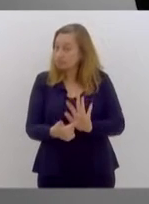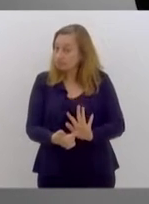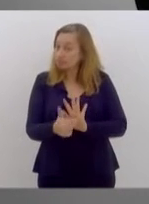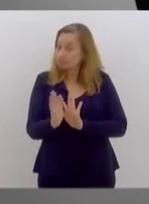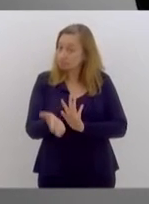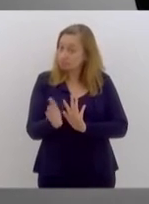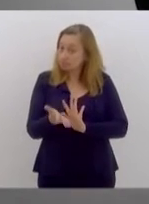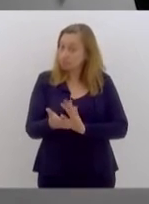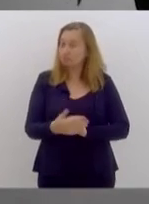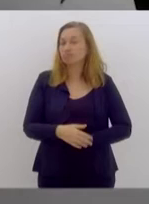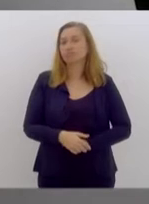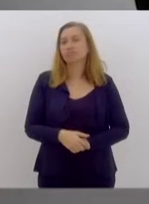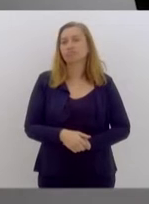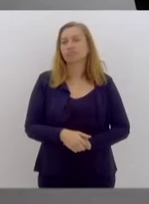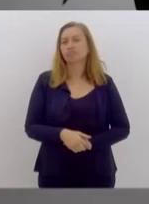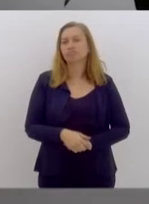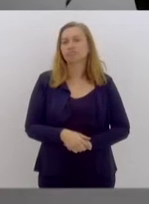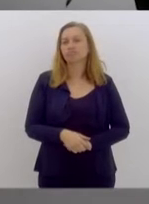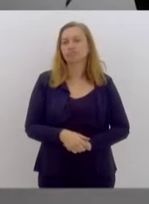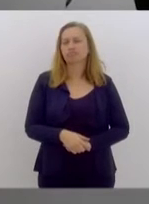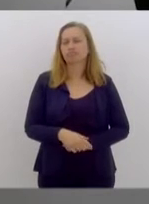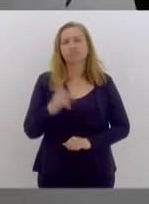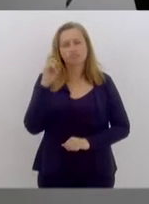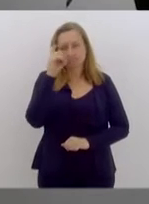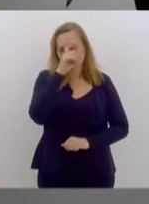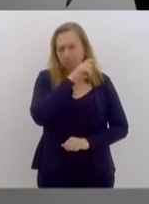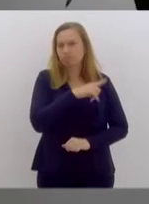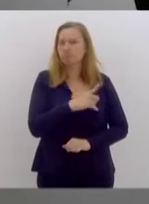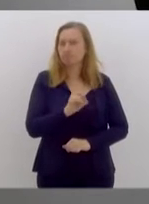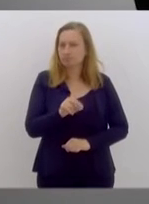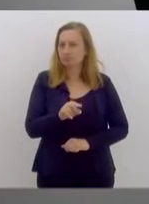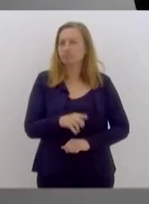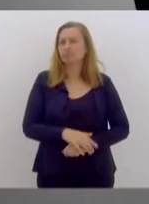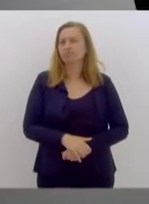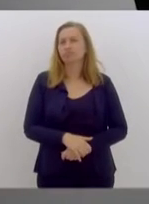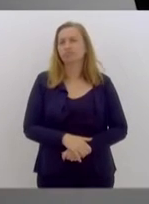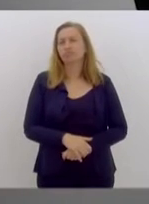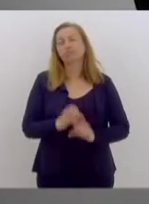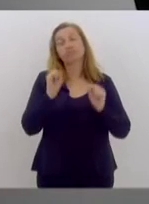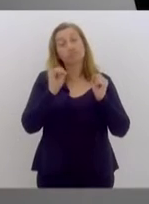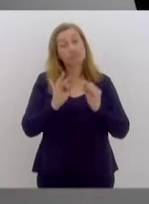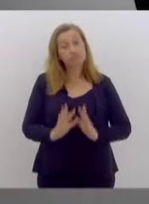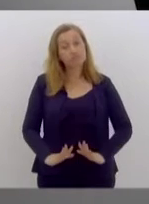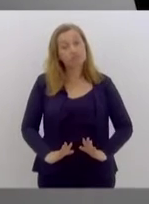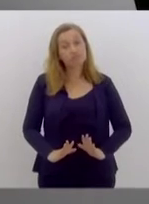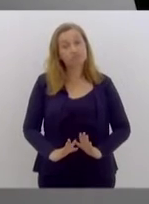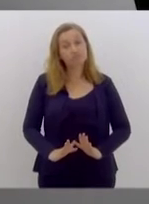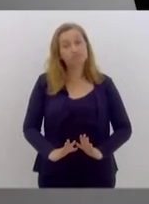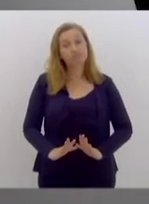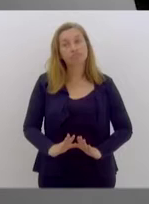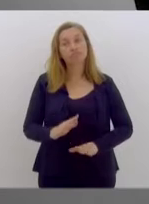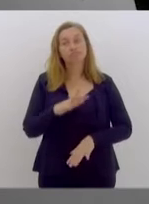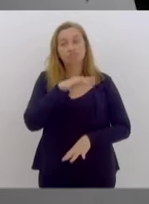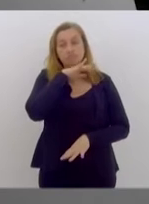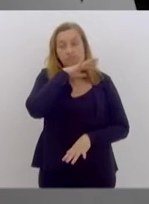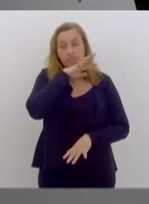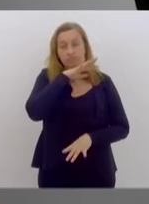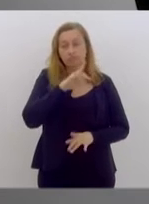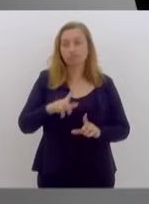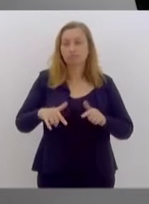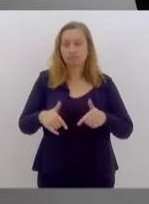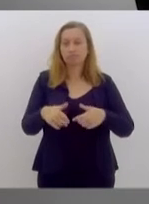foi muito dura e explica o mau funcionamento do